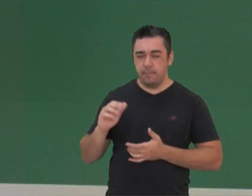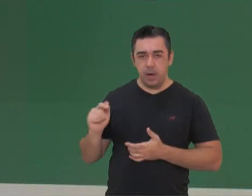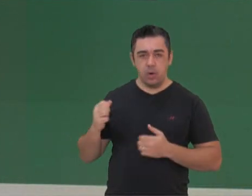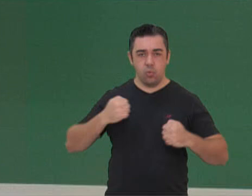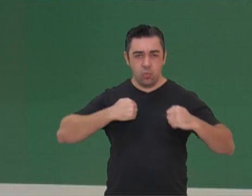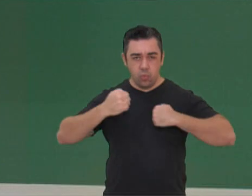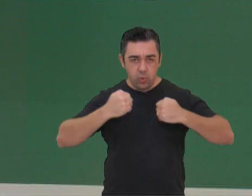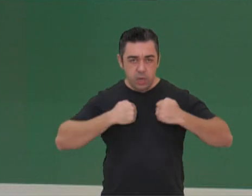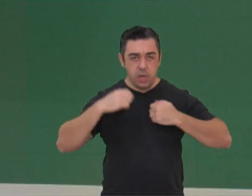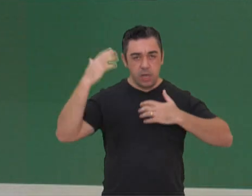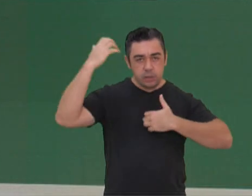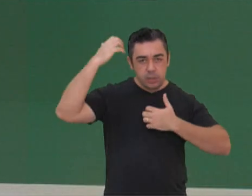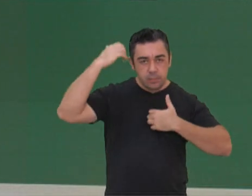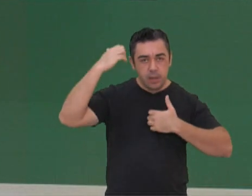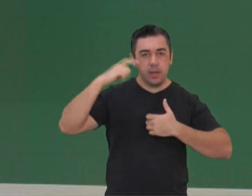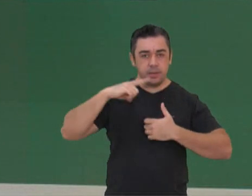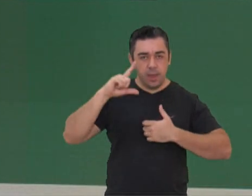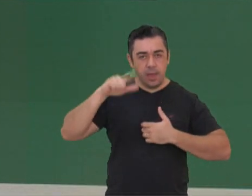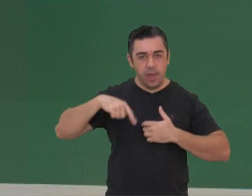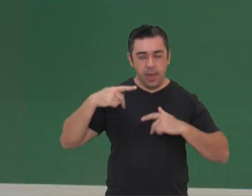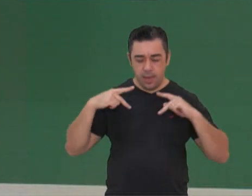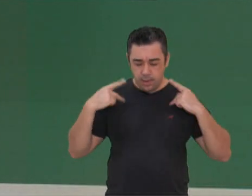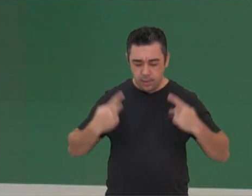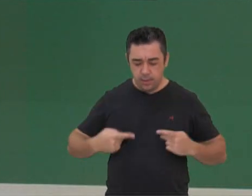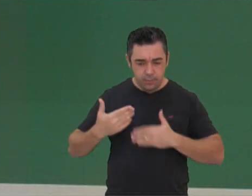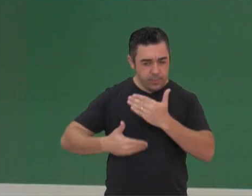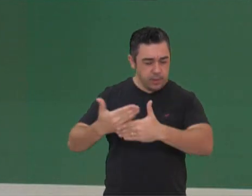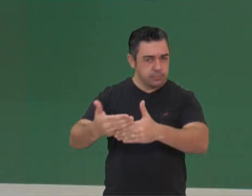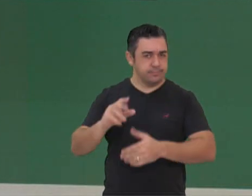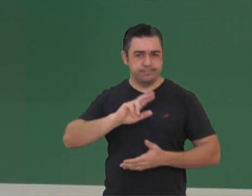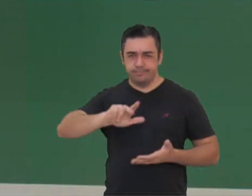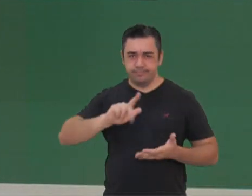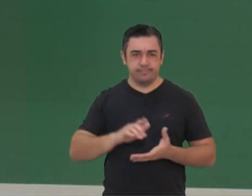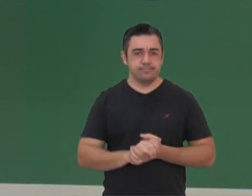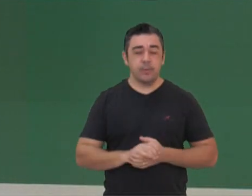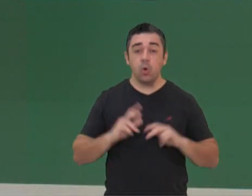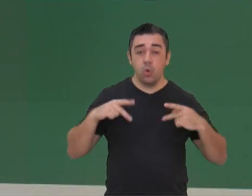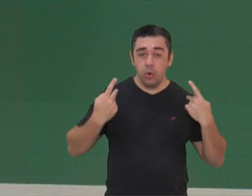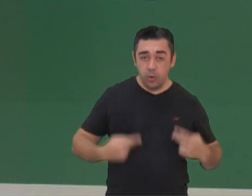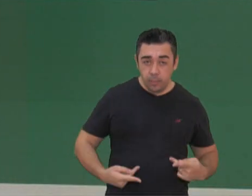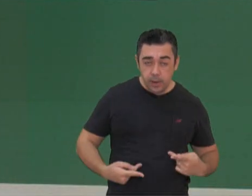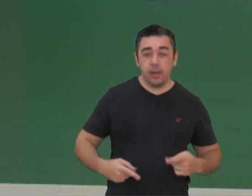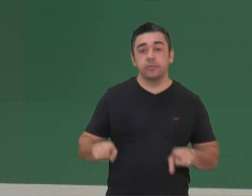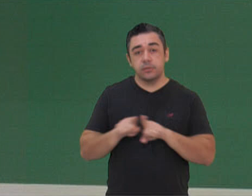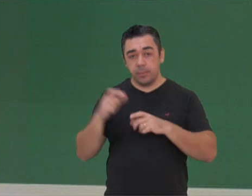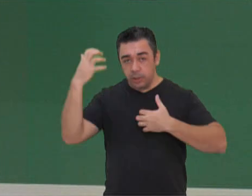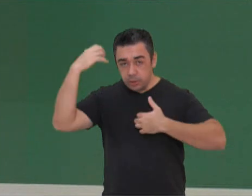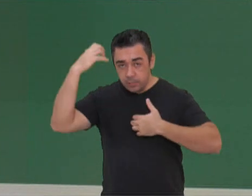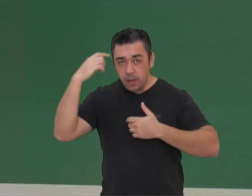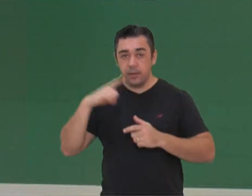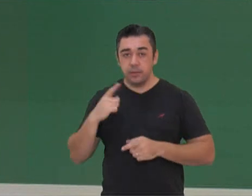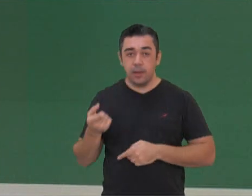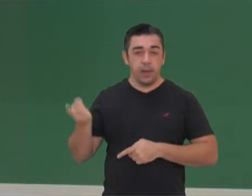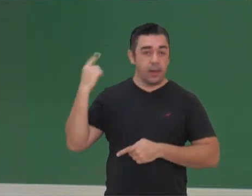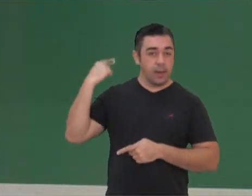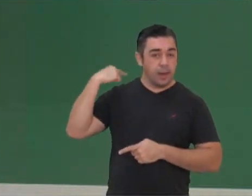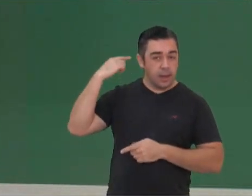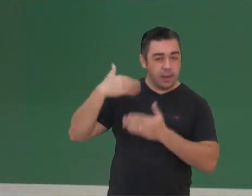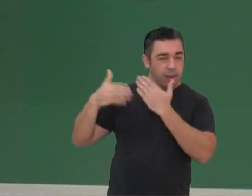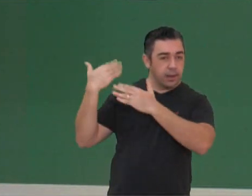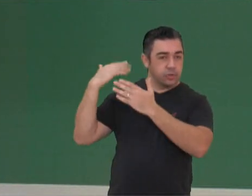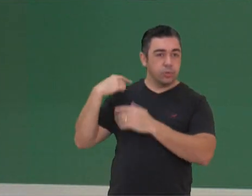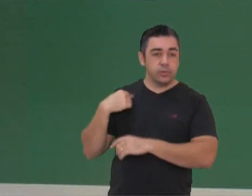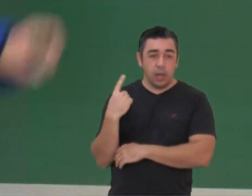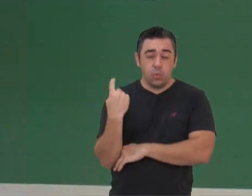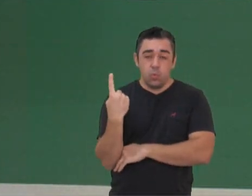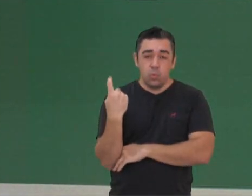chimpanzé descendem da linha evolutiva dos humanos? Não vou nem falar, né? Humanos e chimpanzés descendem de um ancestral exclusivo? Isso, eles têm